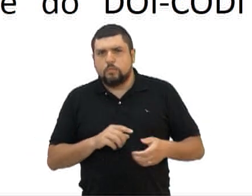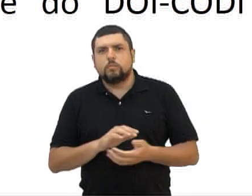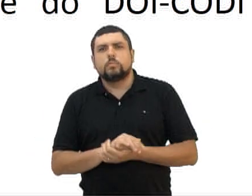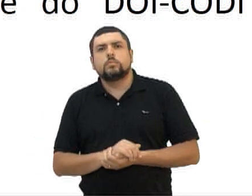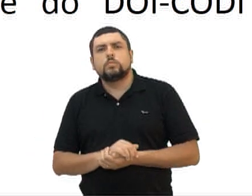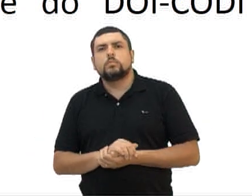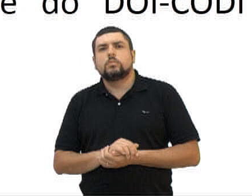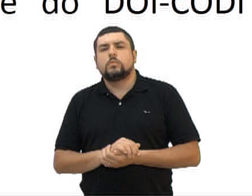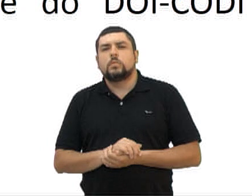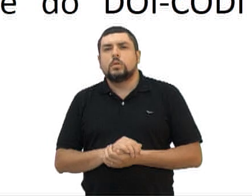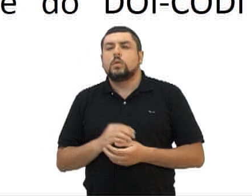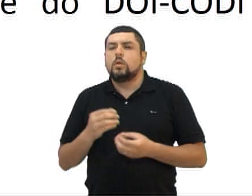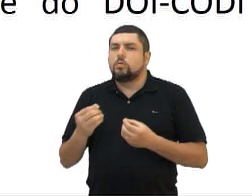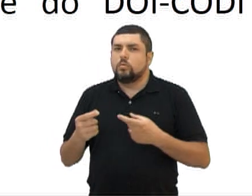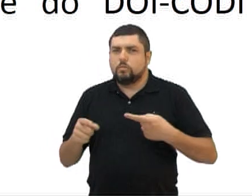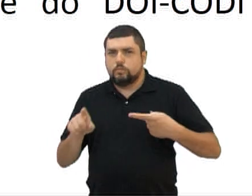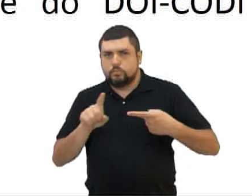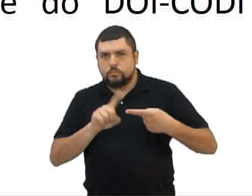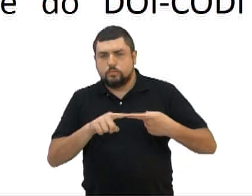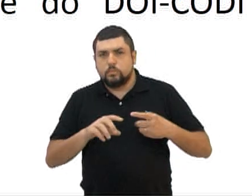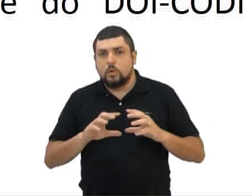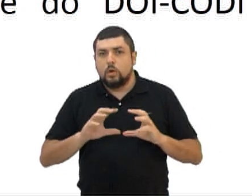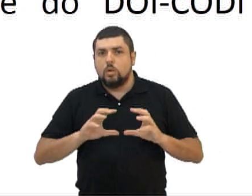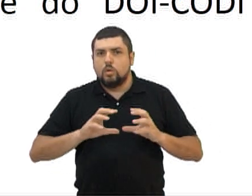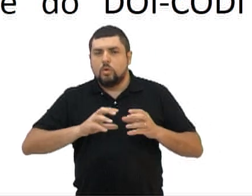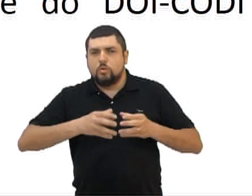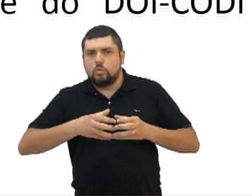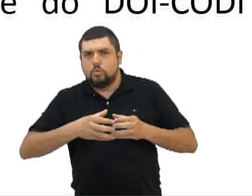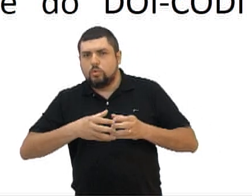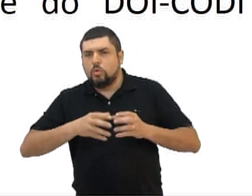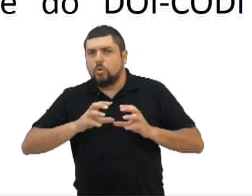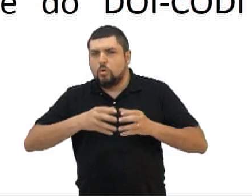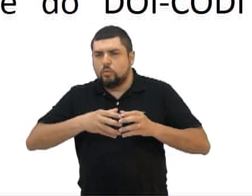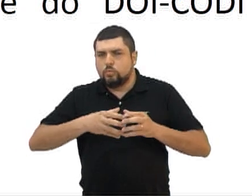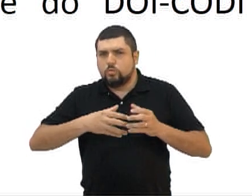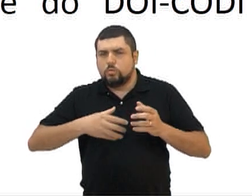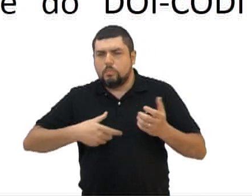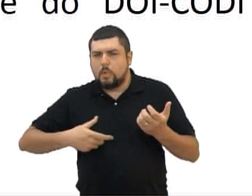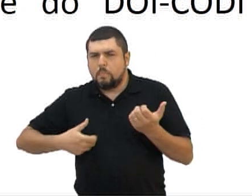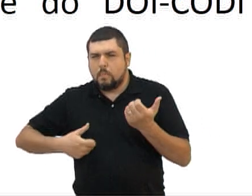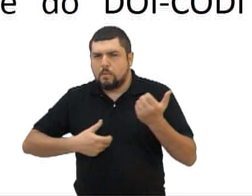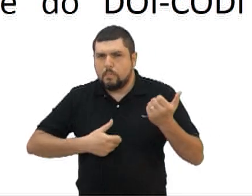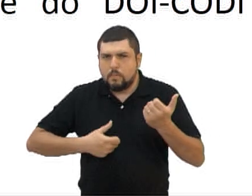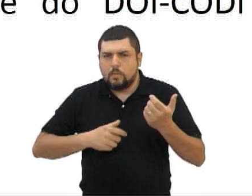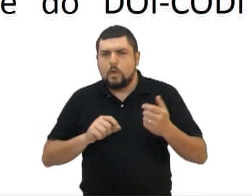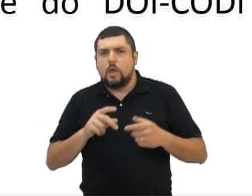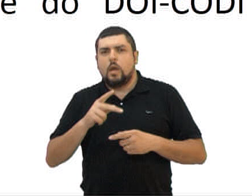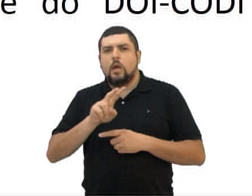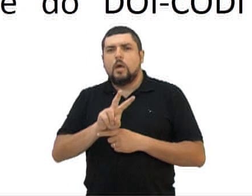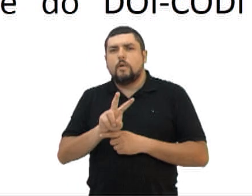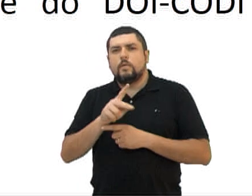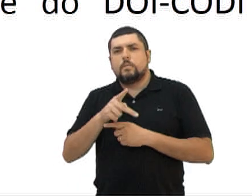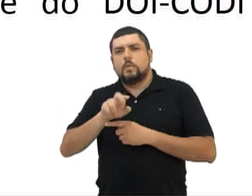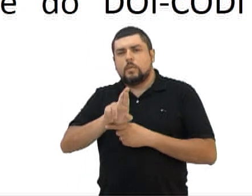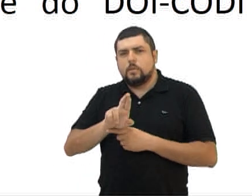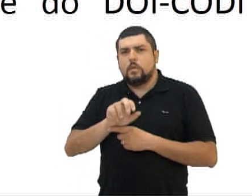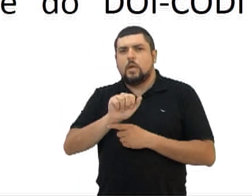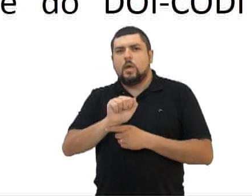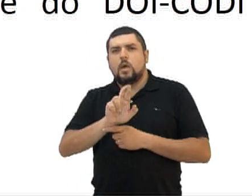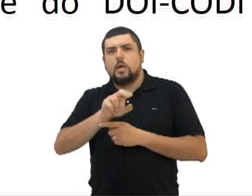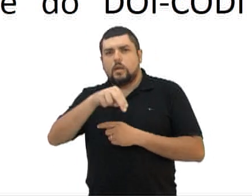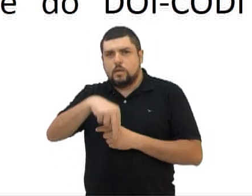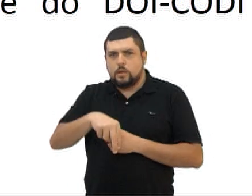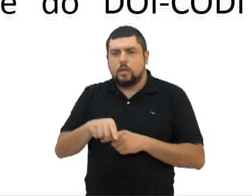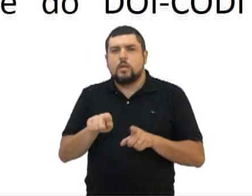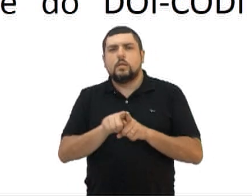maneiras. Uma delas são os grupos armados nas cidades e no interior do país. A gente tem a VPR, a ALN e a